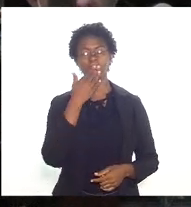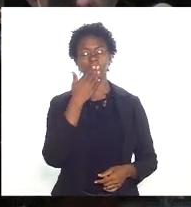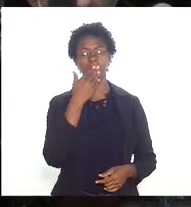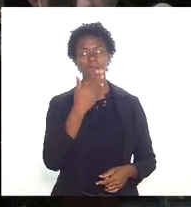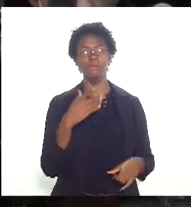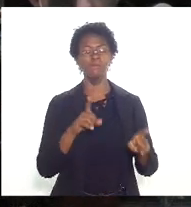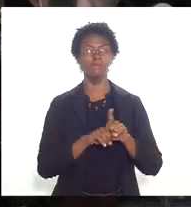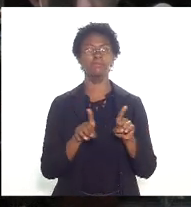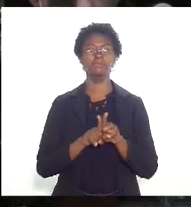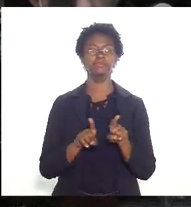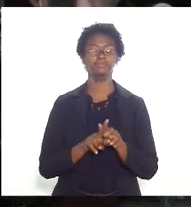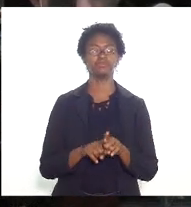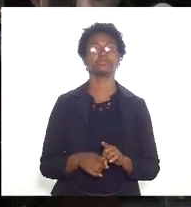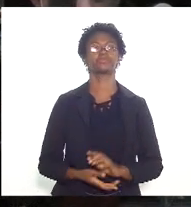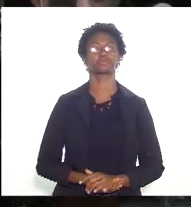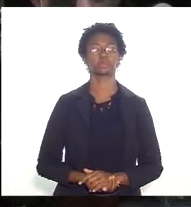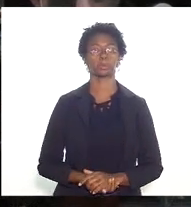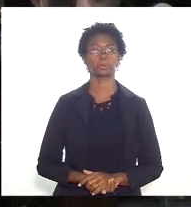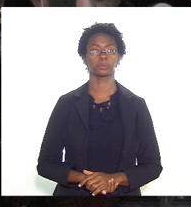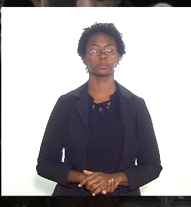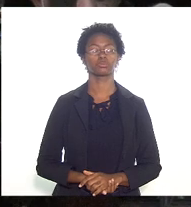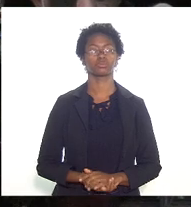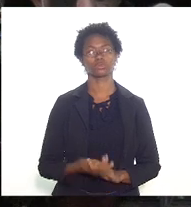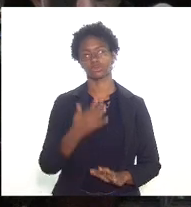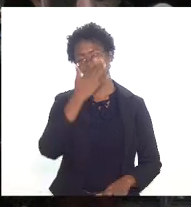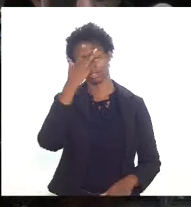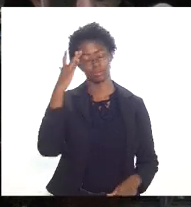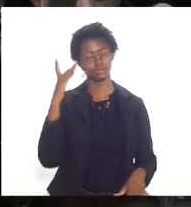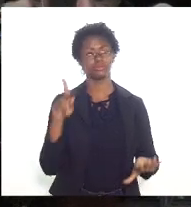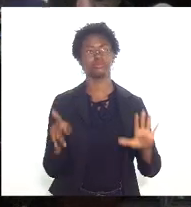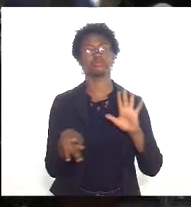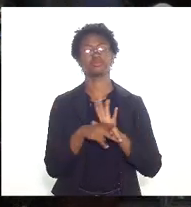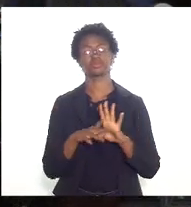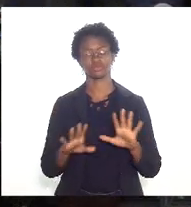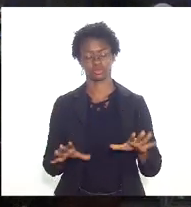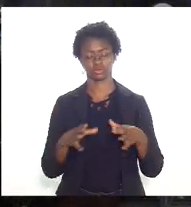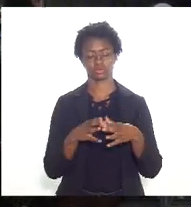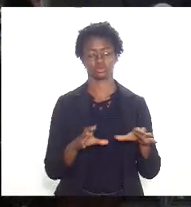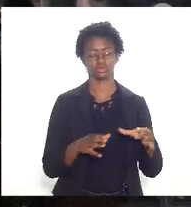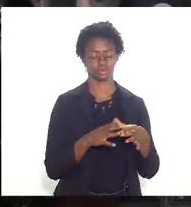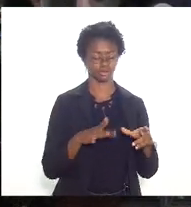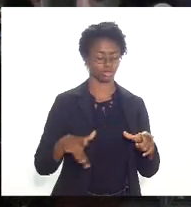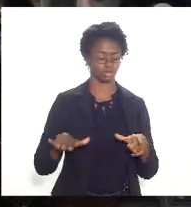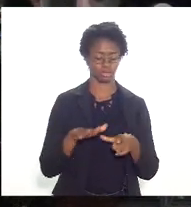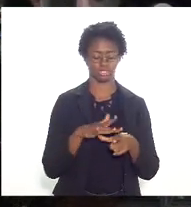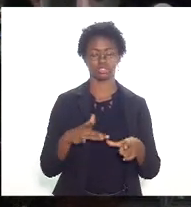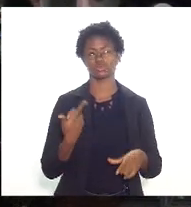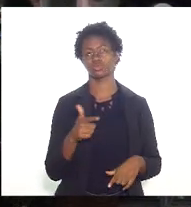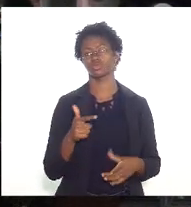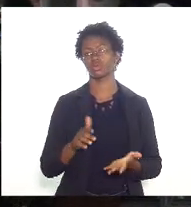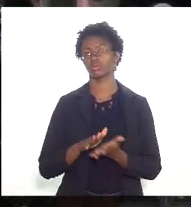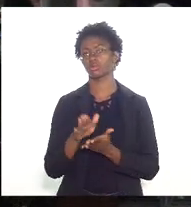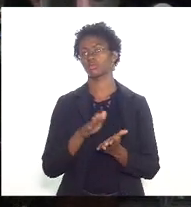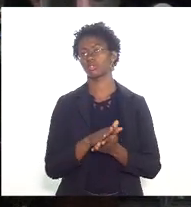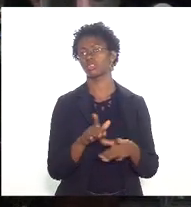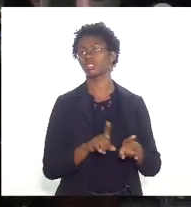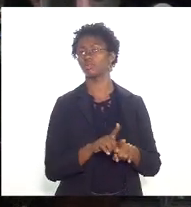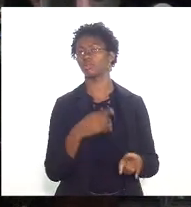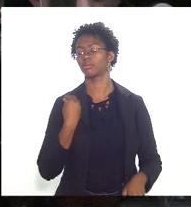também o que os membros da comissão do meio ambiente que ainda não está publicada possam também